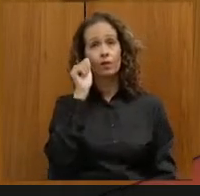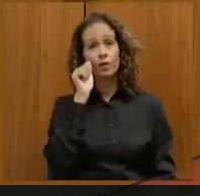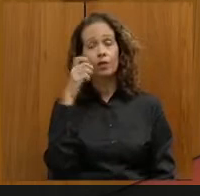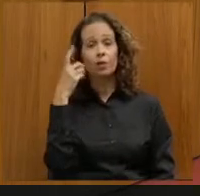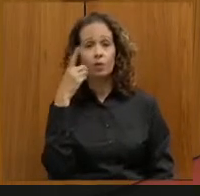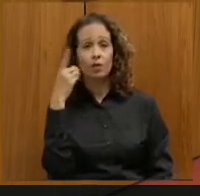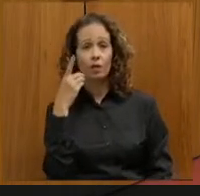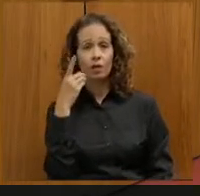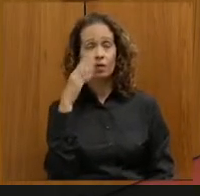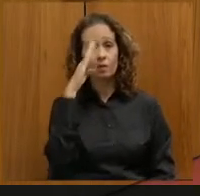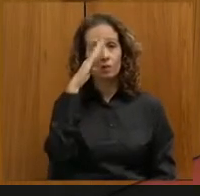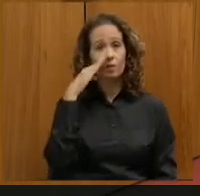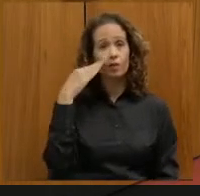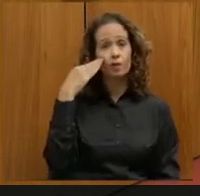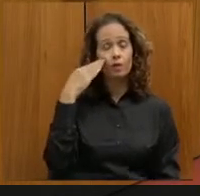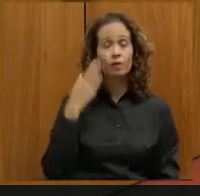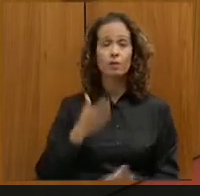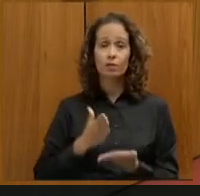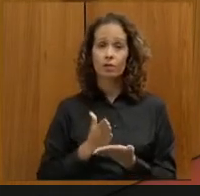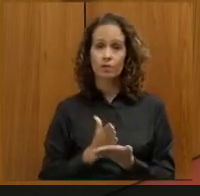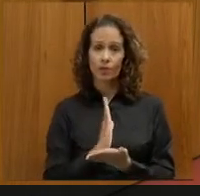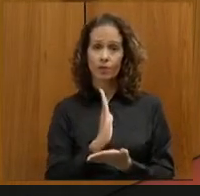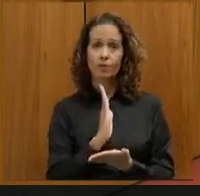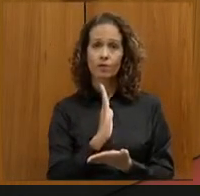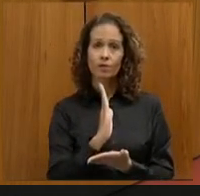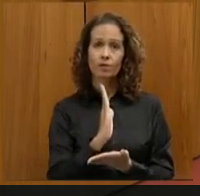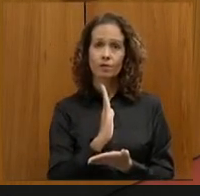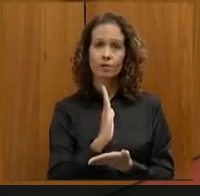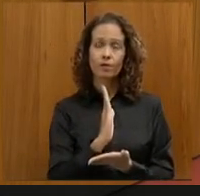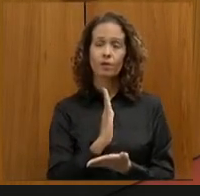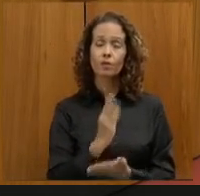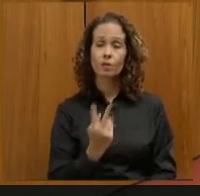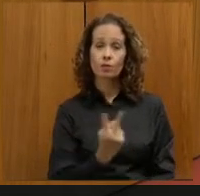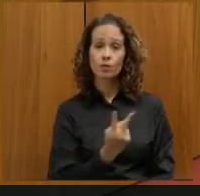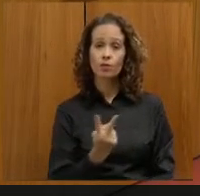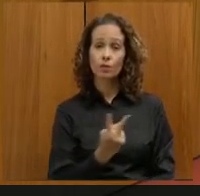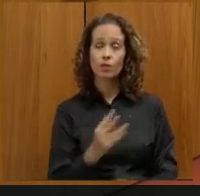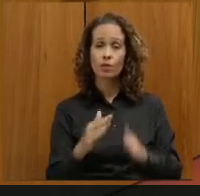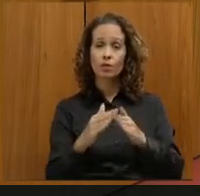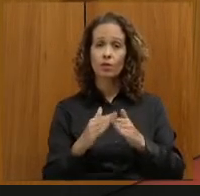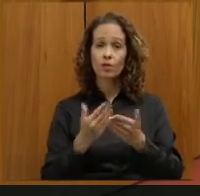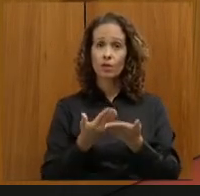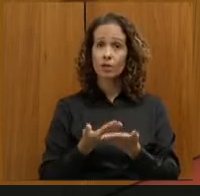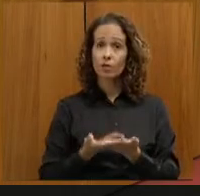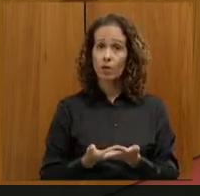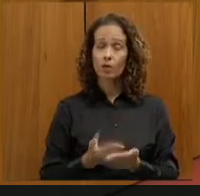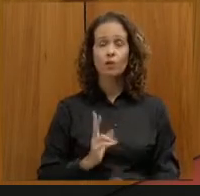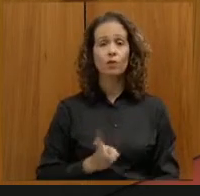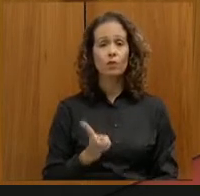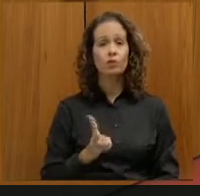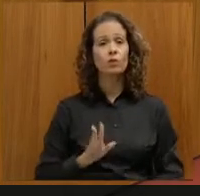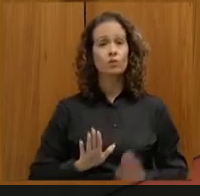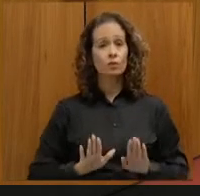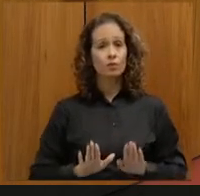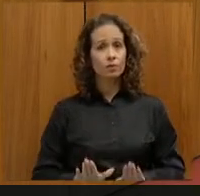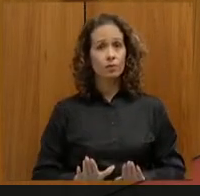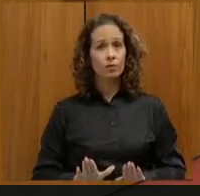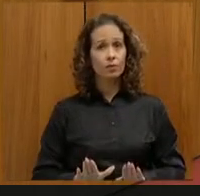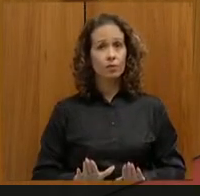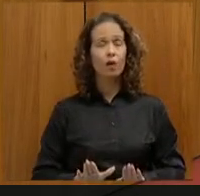né que aprovam o esses dois requerimentos permaneçam como se encontram